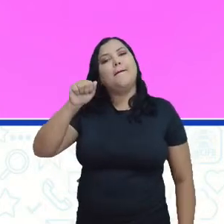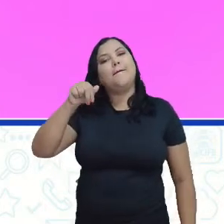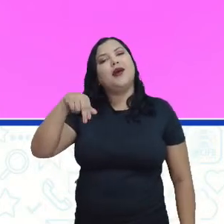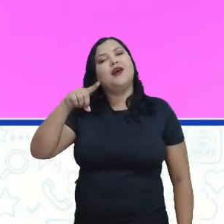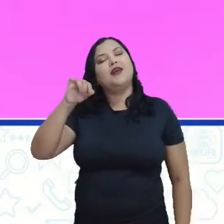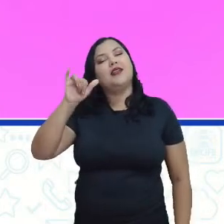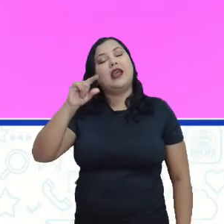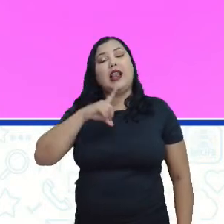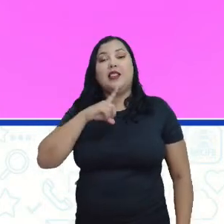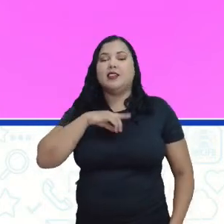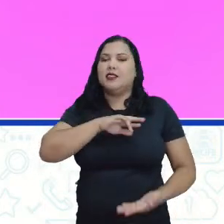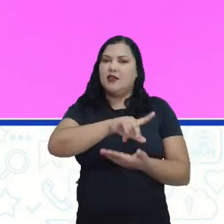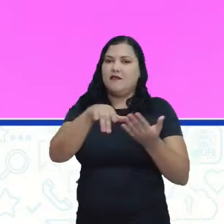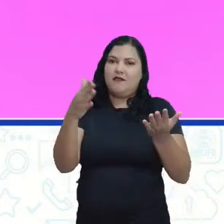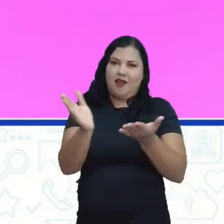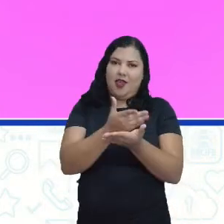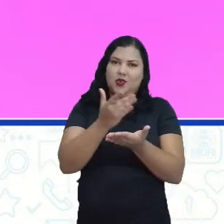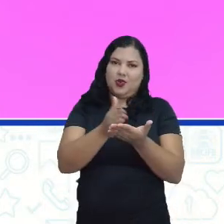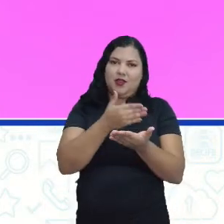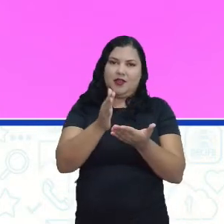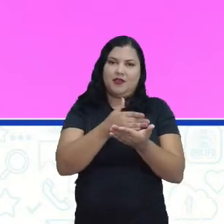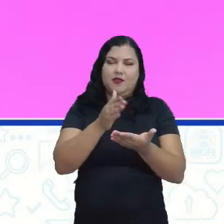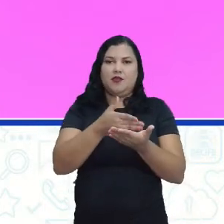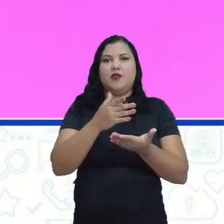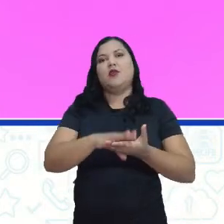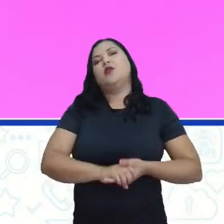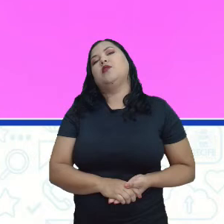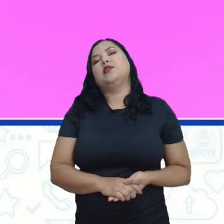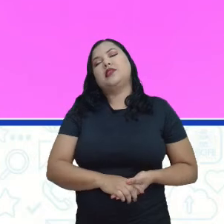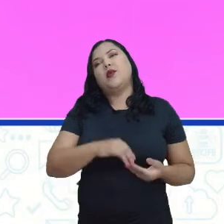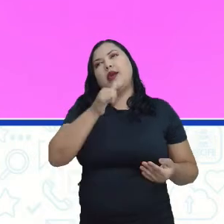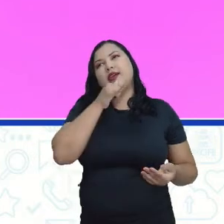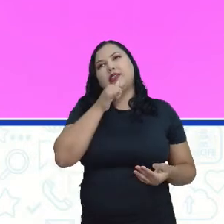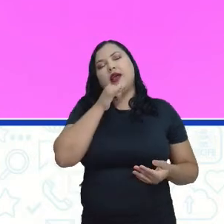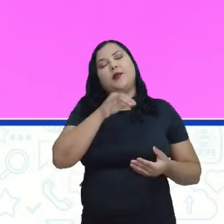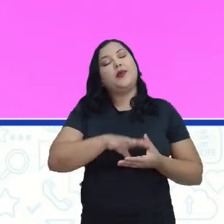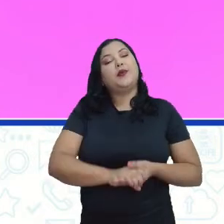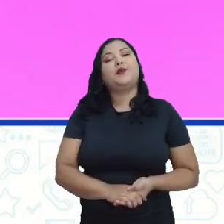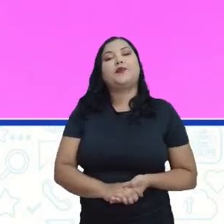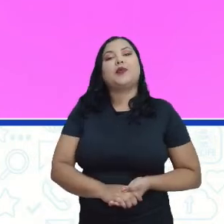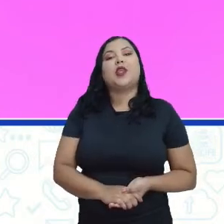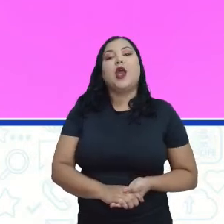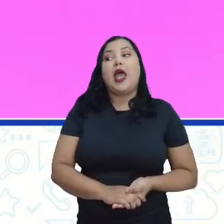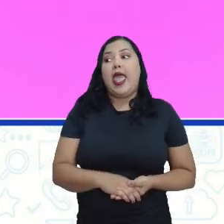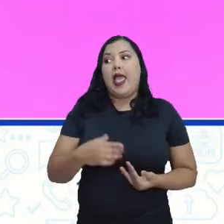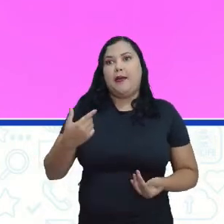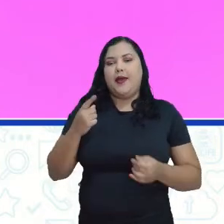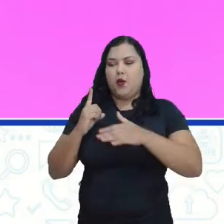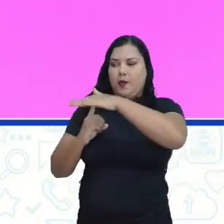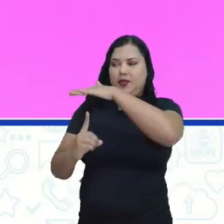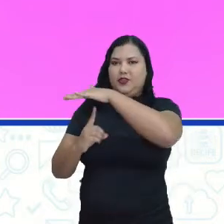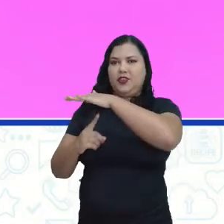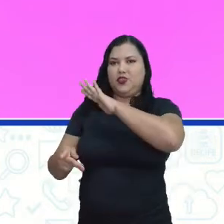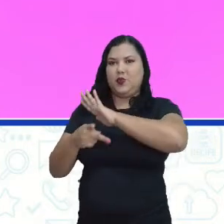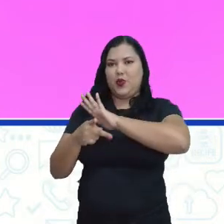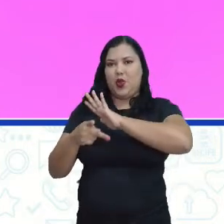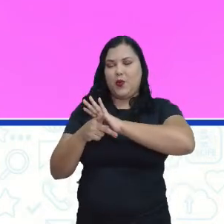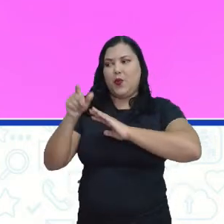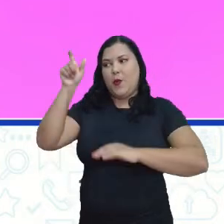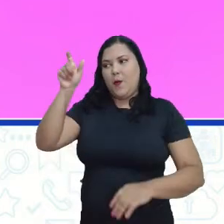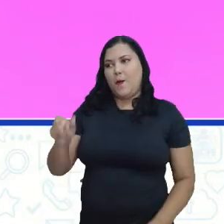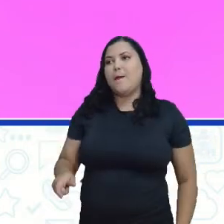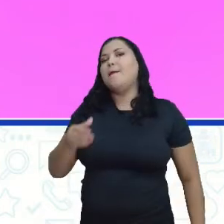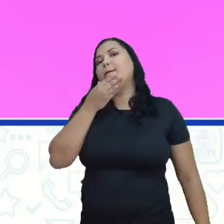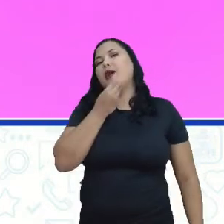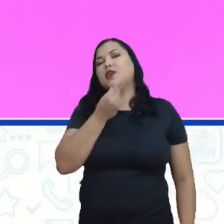de livros, o Diário de Mr. Darcy, por exemplo, que ela pega o personagem masculino